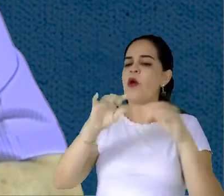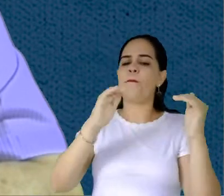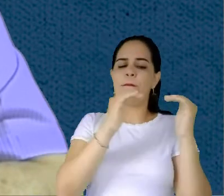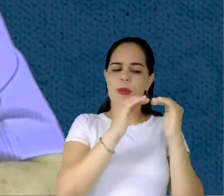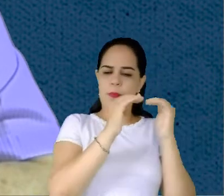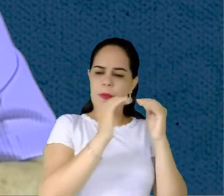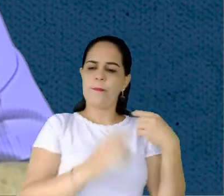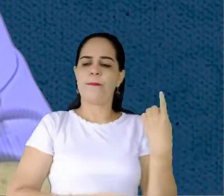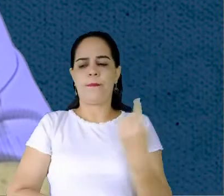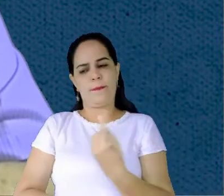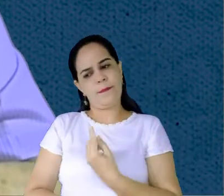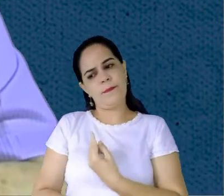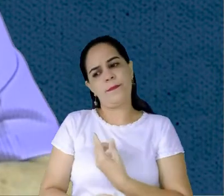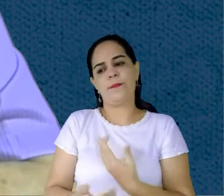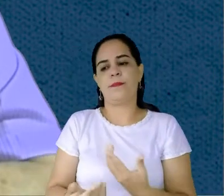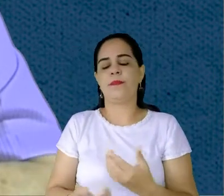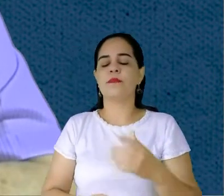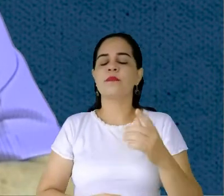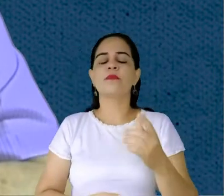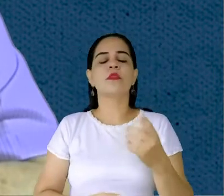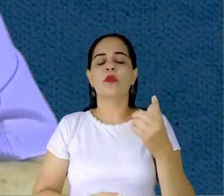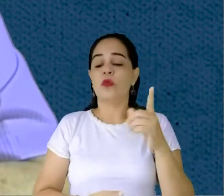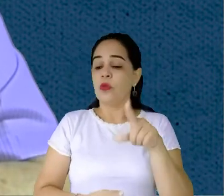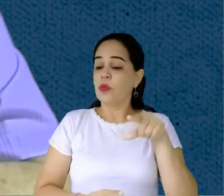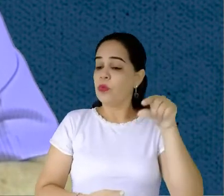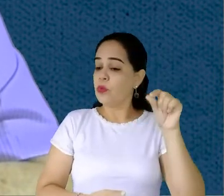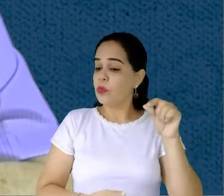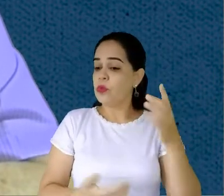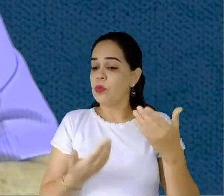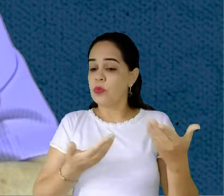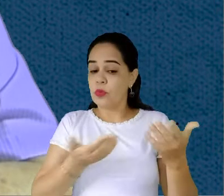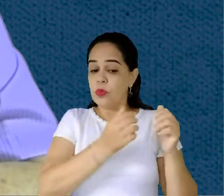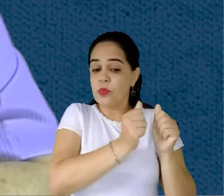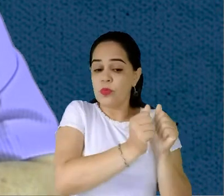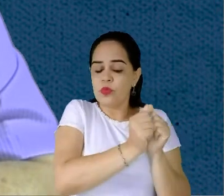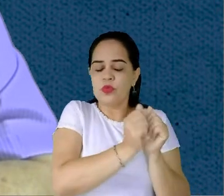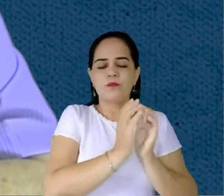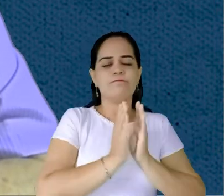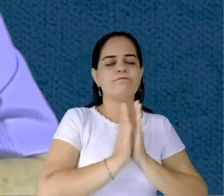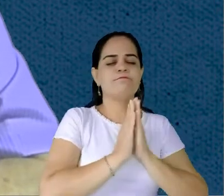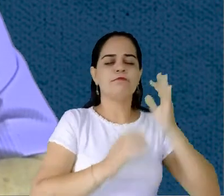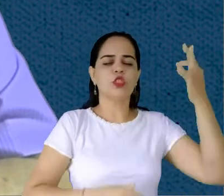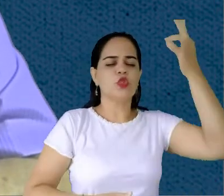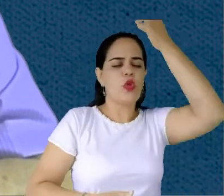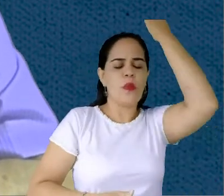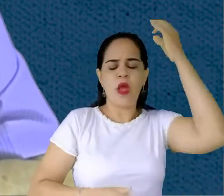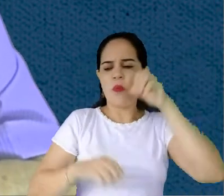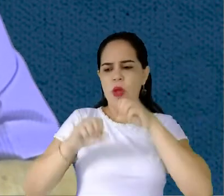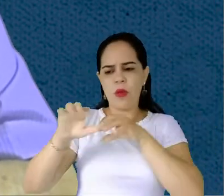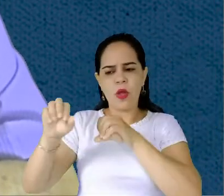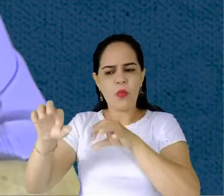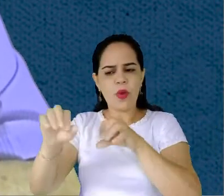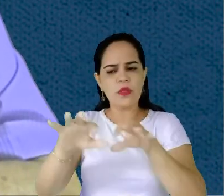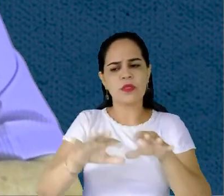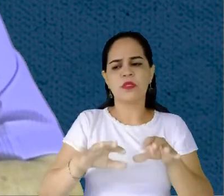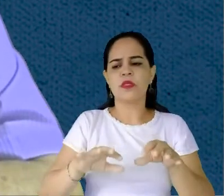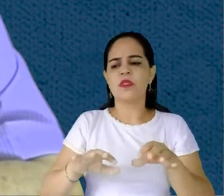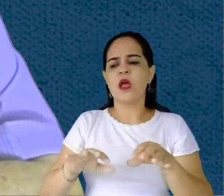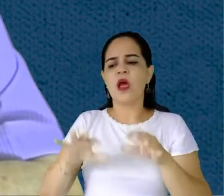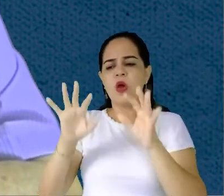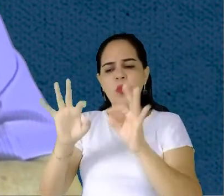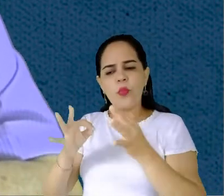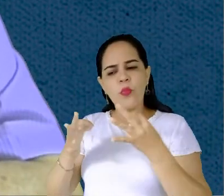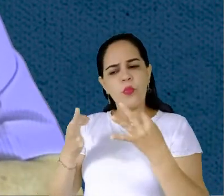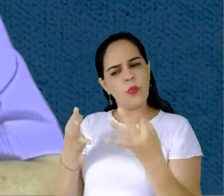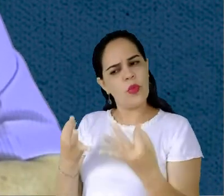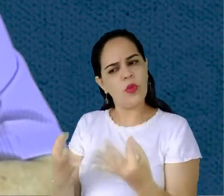porque decidimos, o Espírito Santo e nós, não vos impor nenhum fardo, além